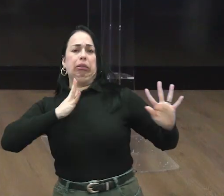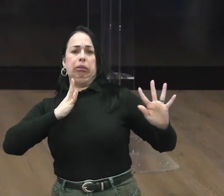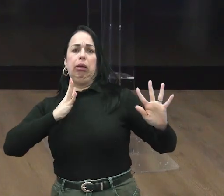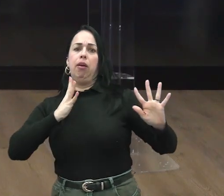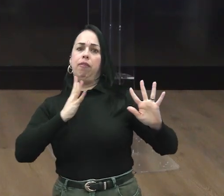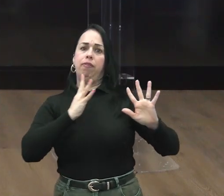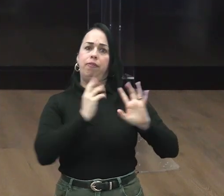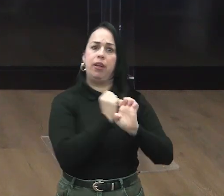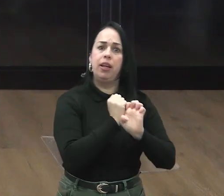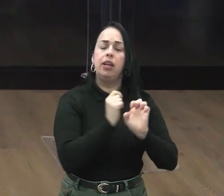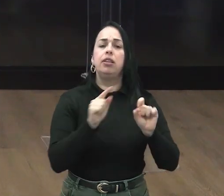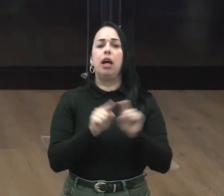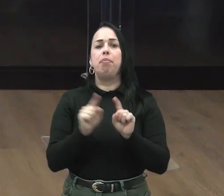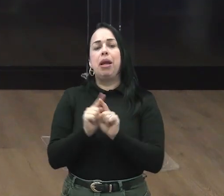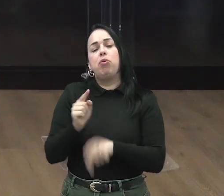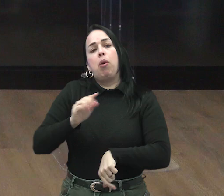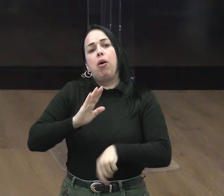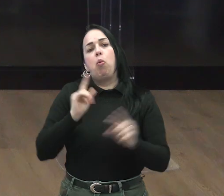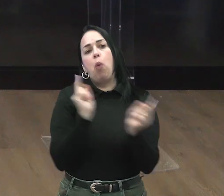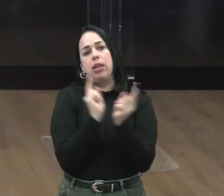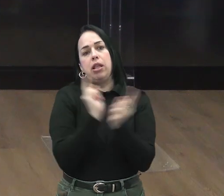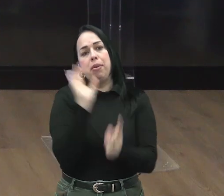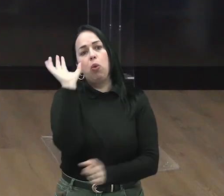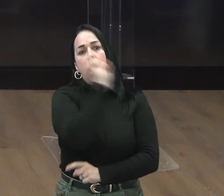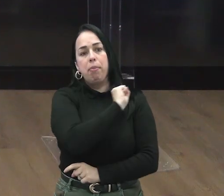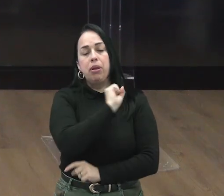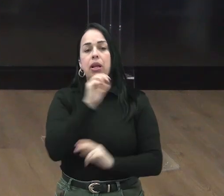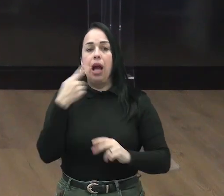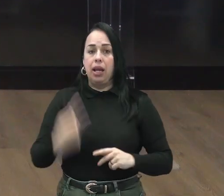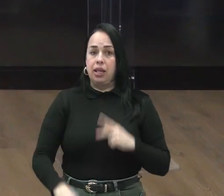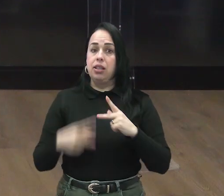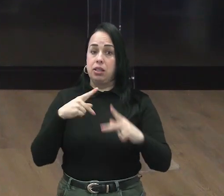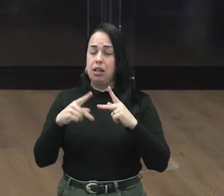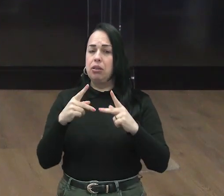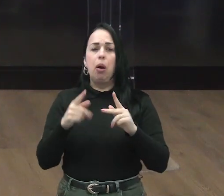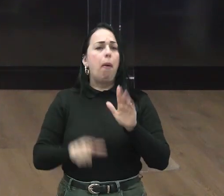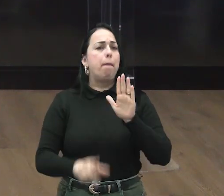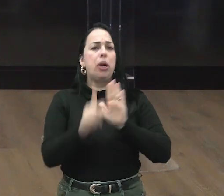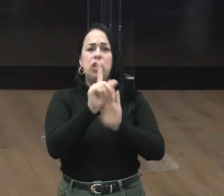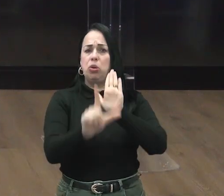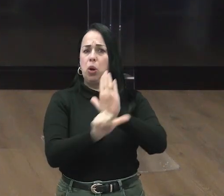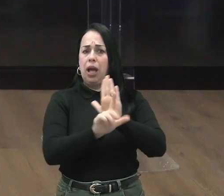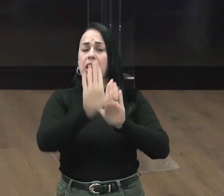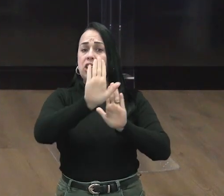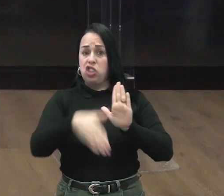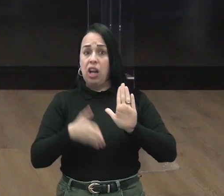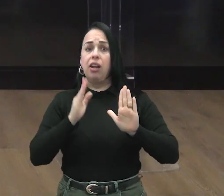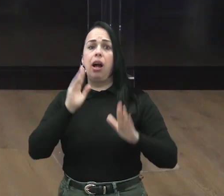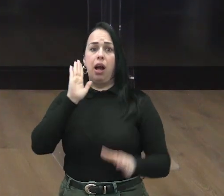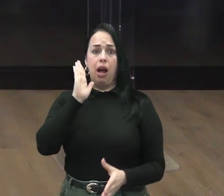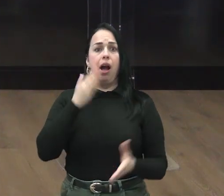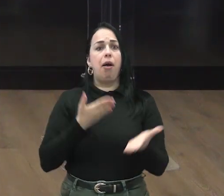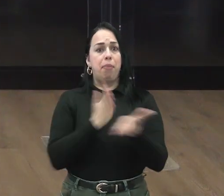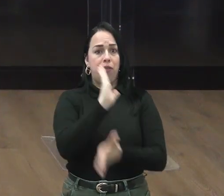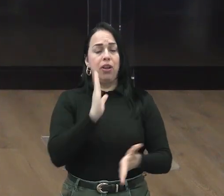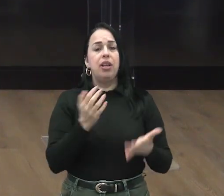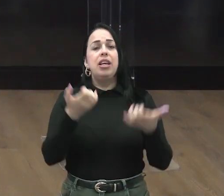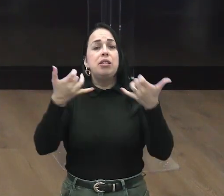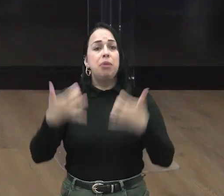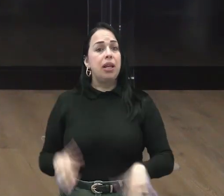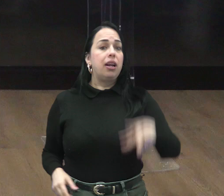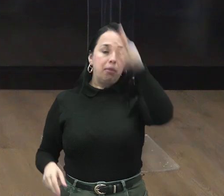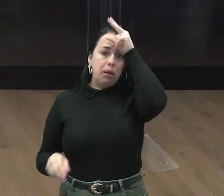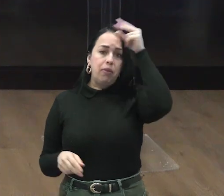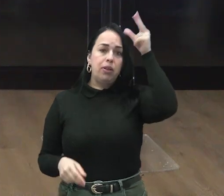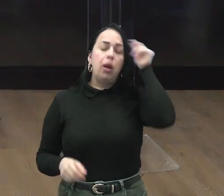SUS e também agilizar os atendimentos. E aqui em São José dos Campos, um projeto semelhante, aprovado pelos vereadores, já autoriza o